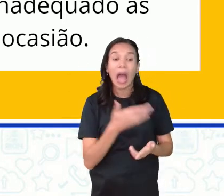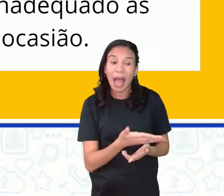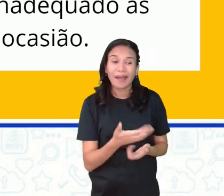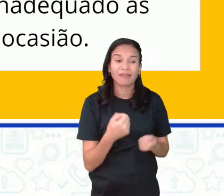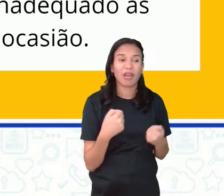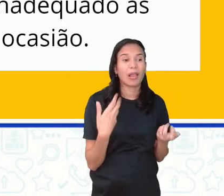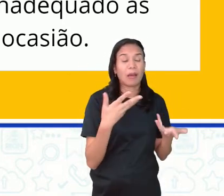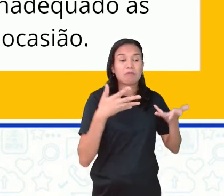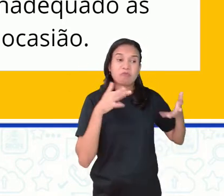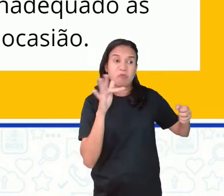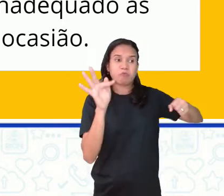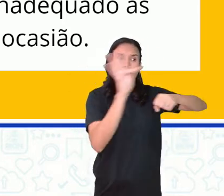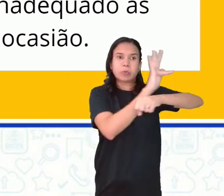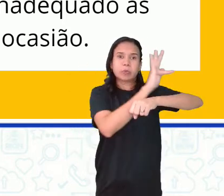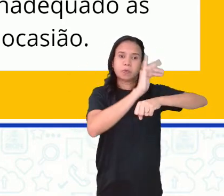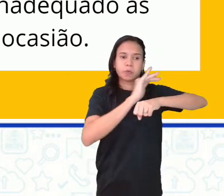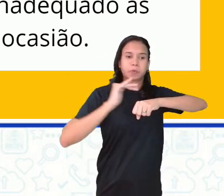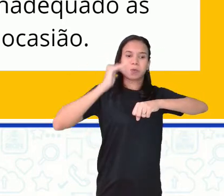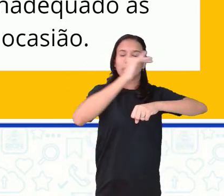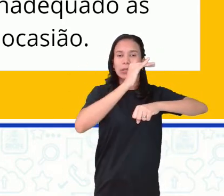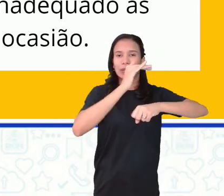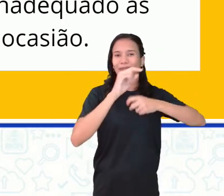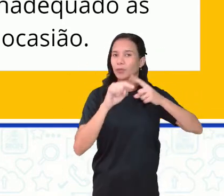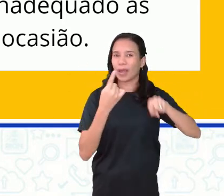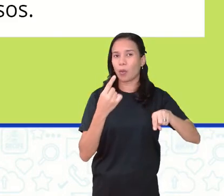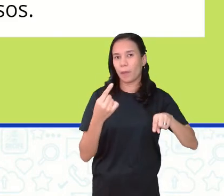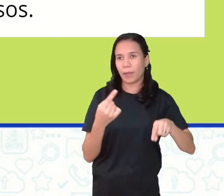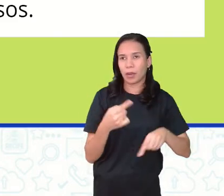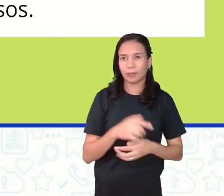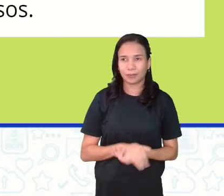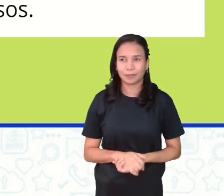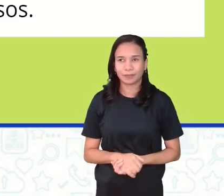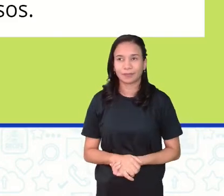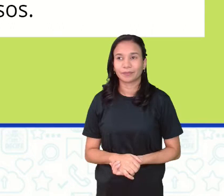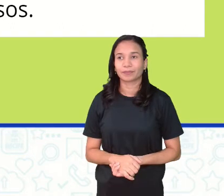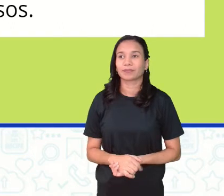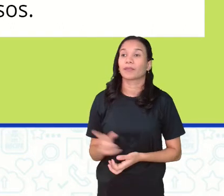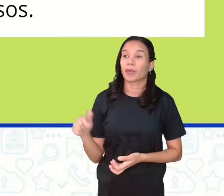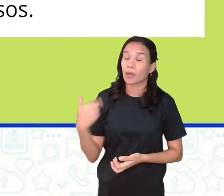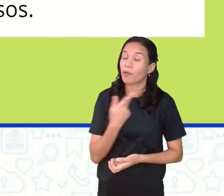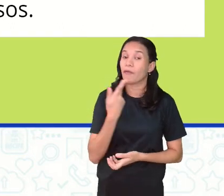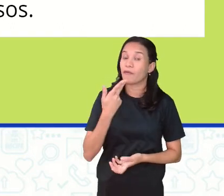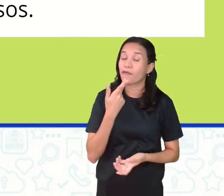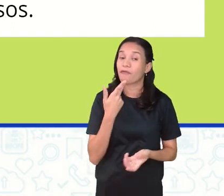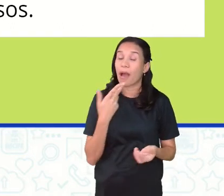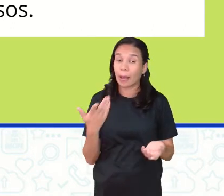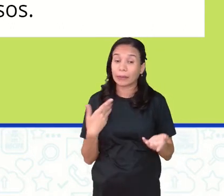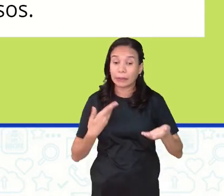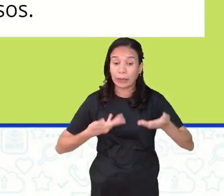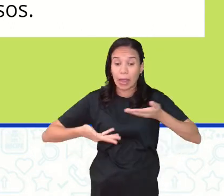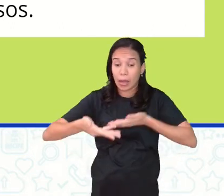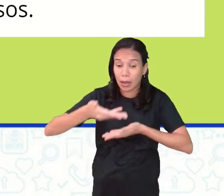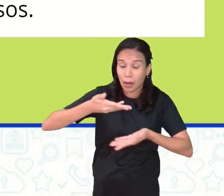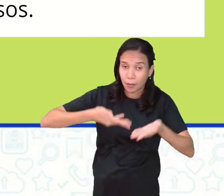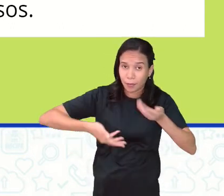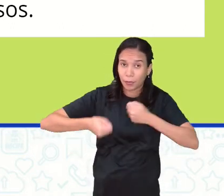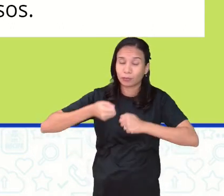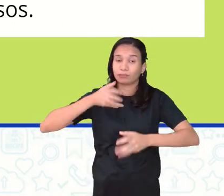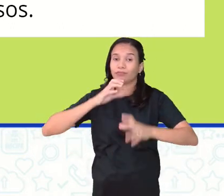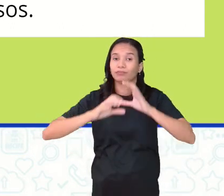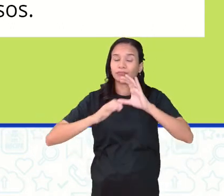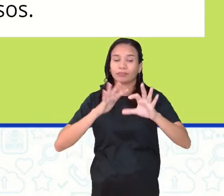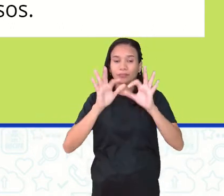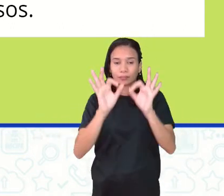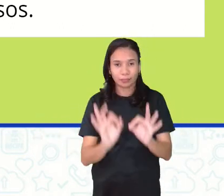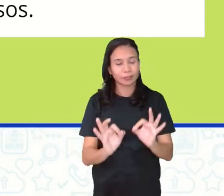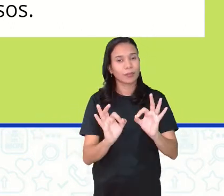às pessoas e à ocasião ali no momento. Já que falamos em tratamento adequado, sugerimos